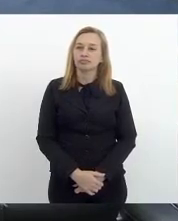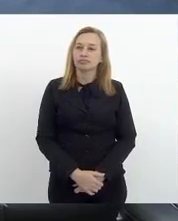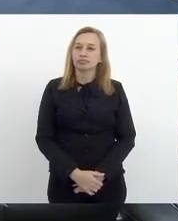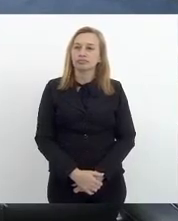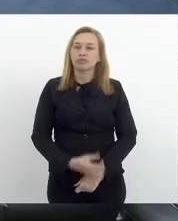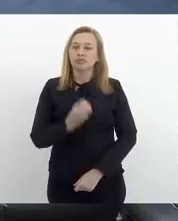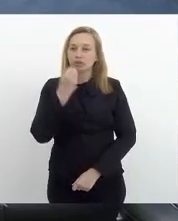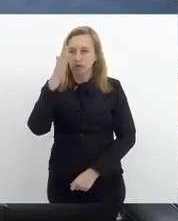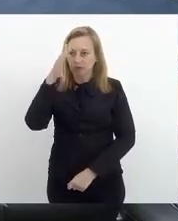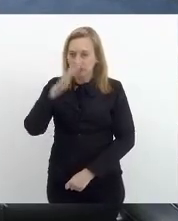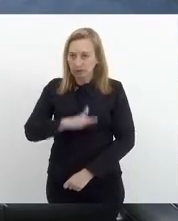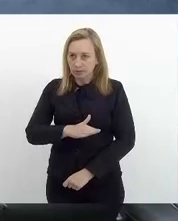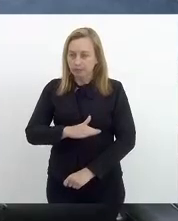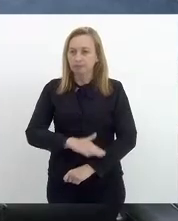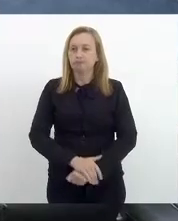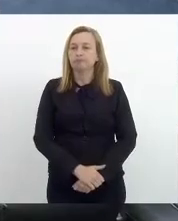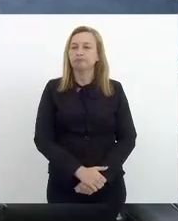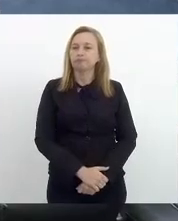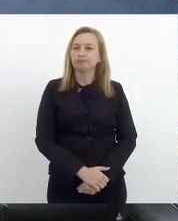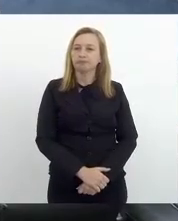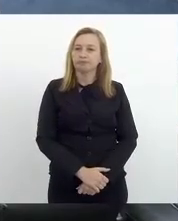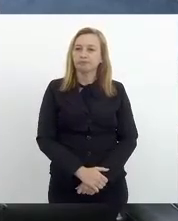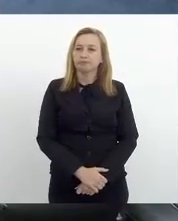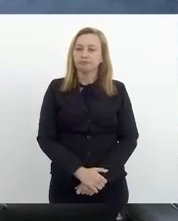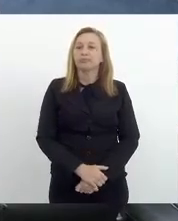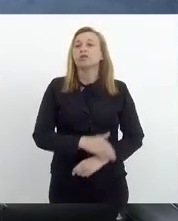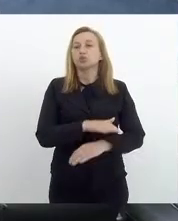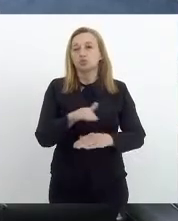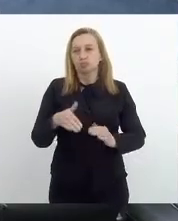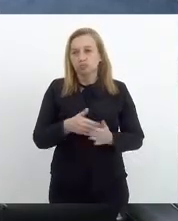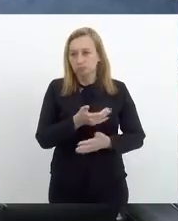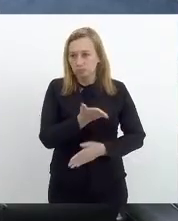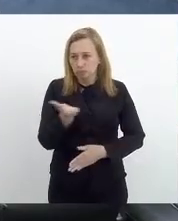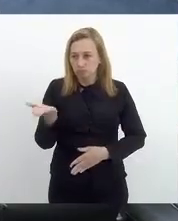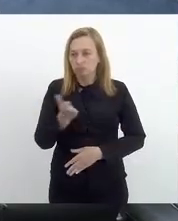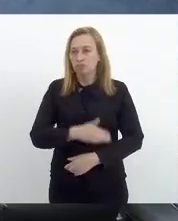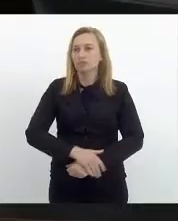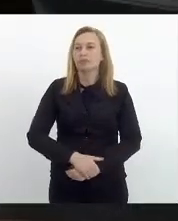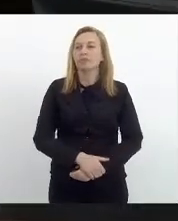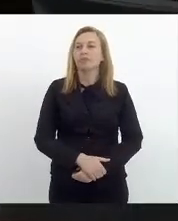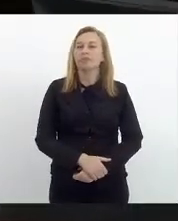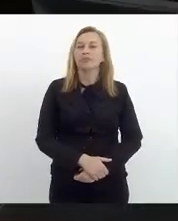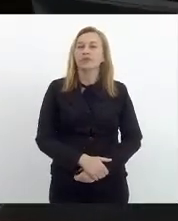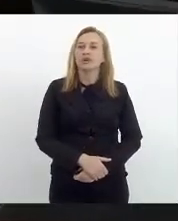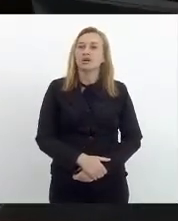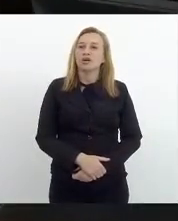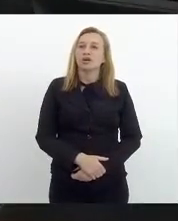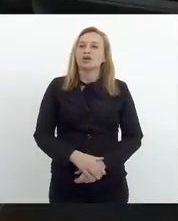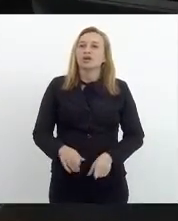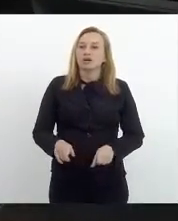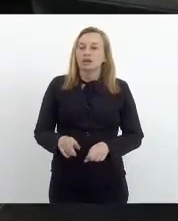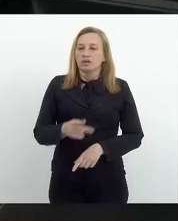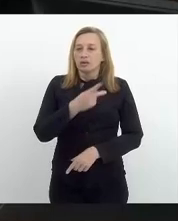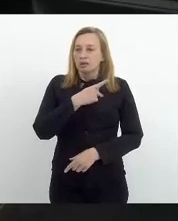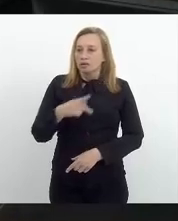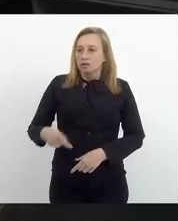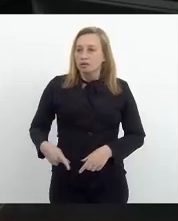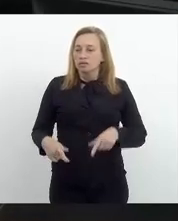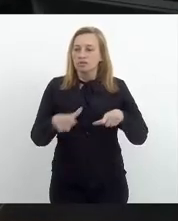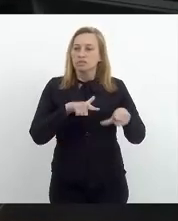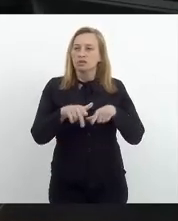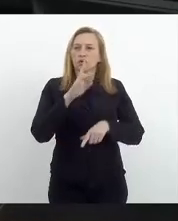Oi boa tarde a todos de todos os pimentões daqui presidente dos trabalhos